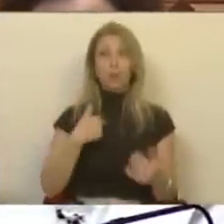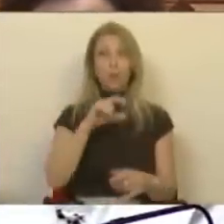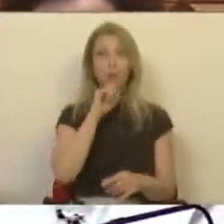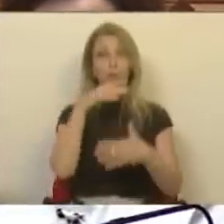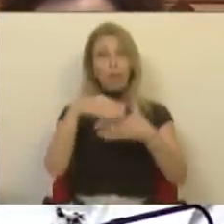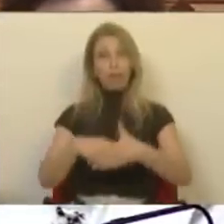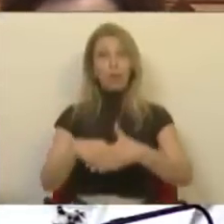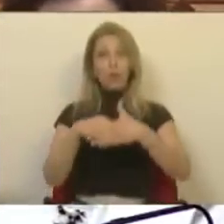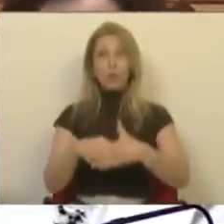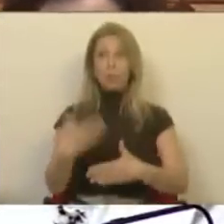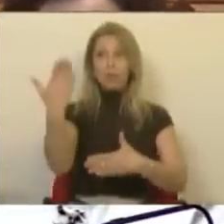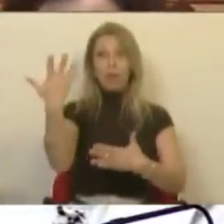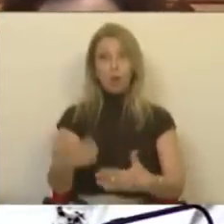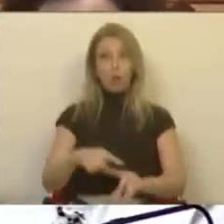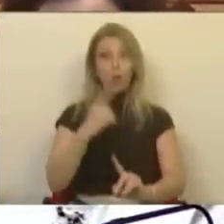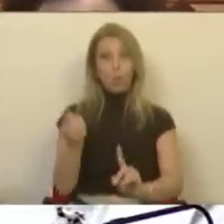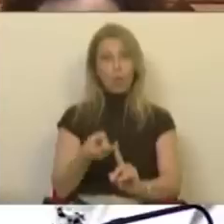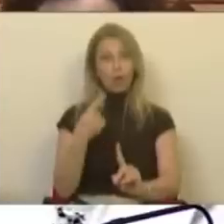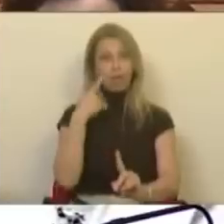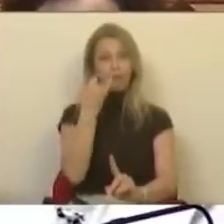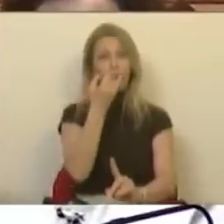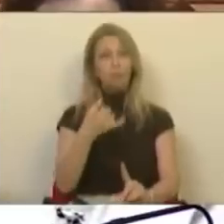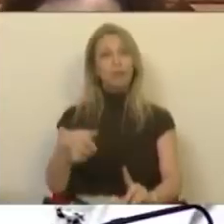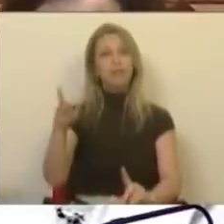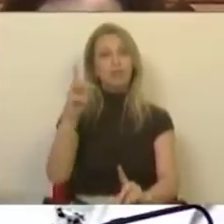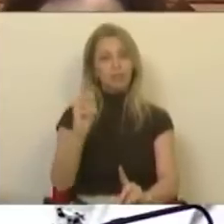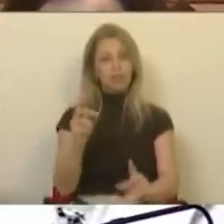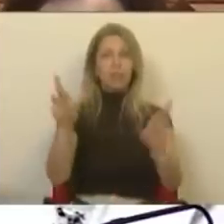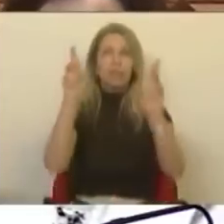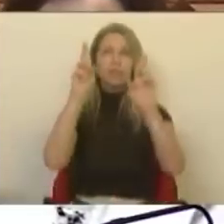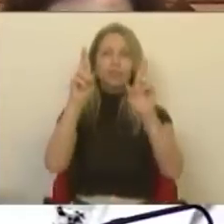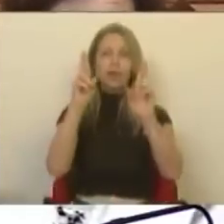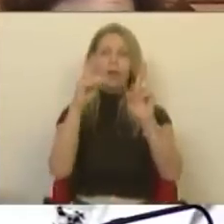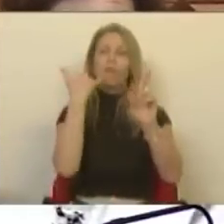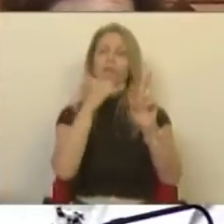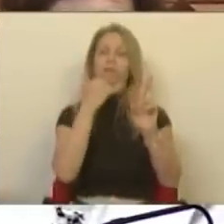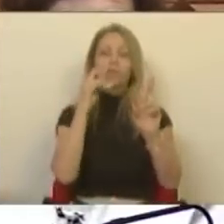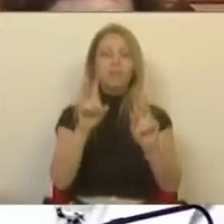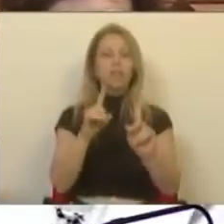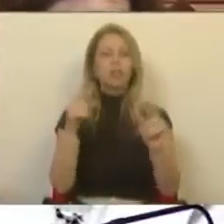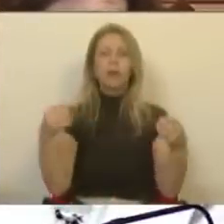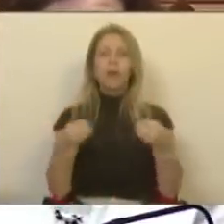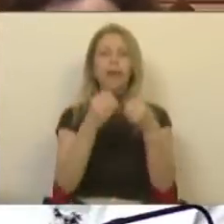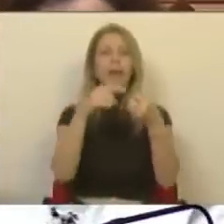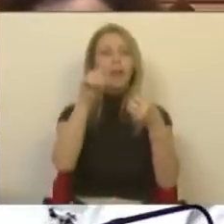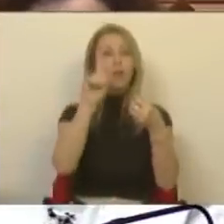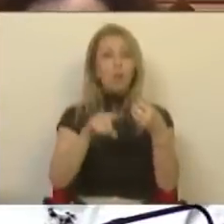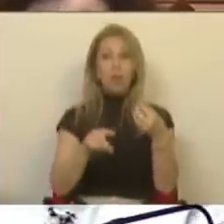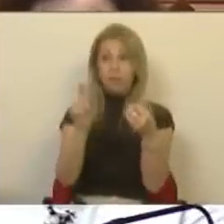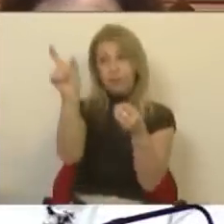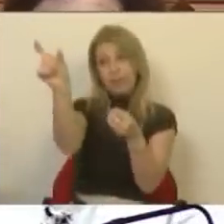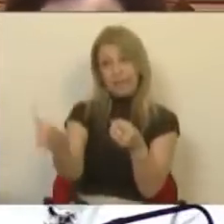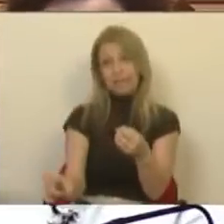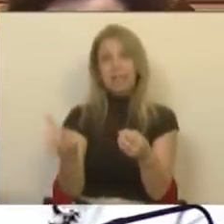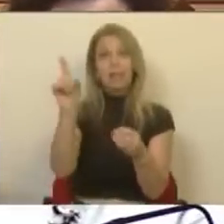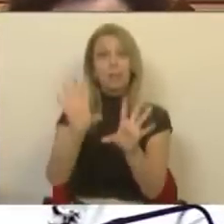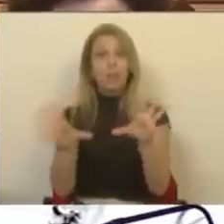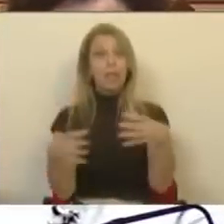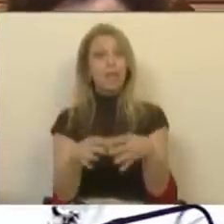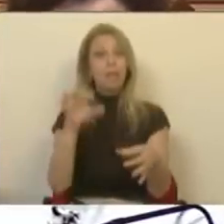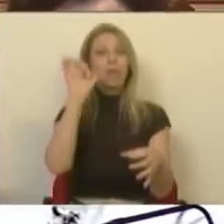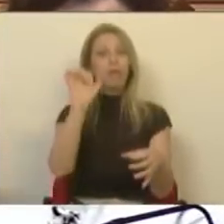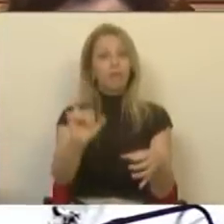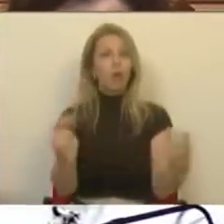2023 portanto já de um feliz ano novo e assim toda a sua equipa com aquele seu otimismo